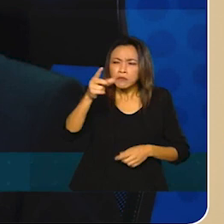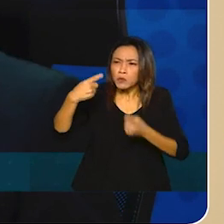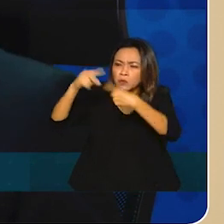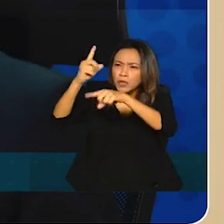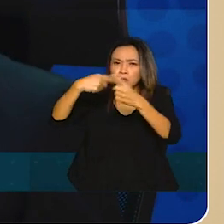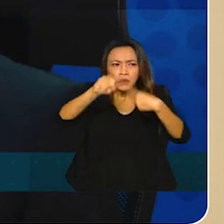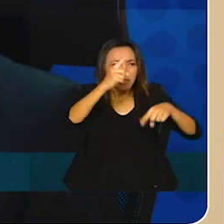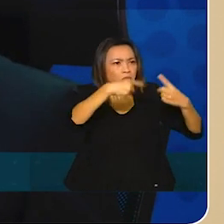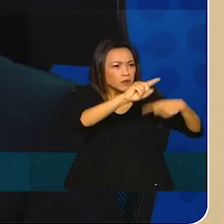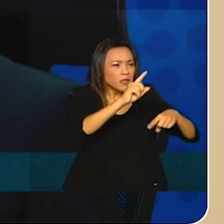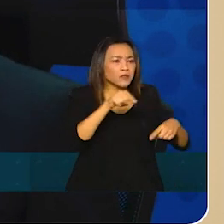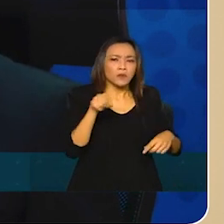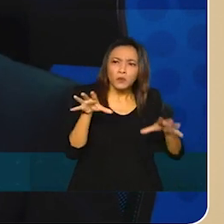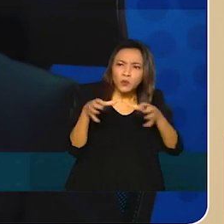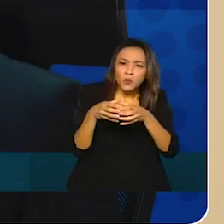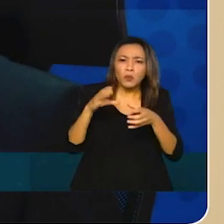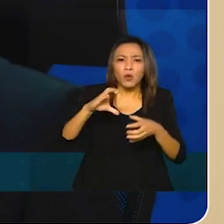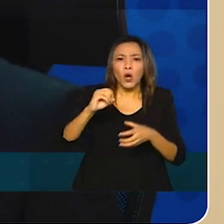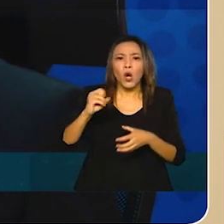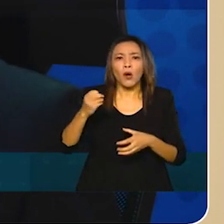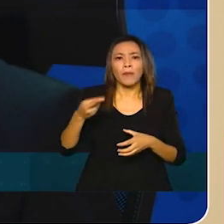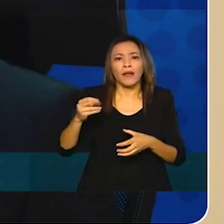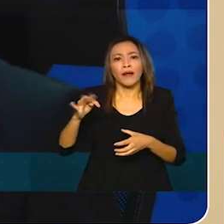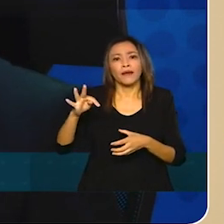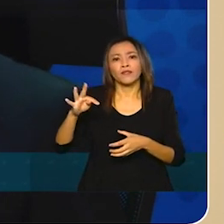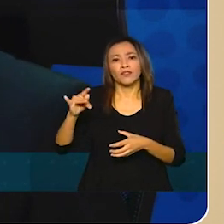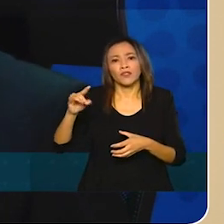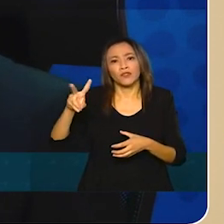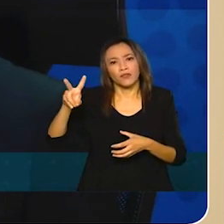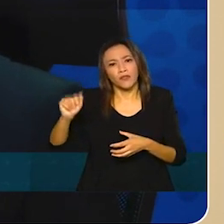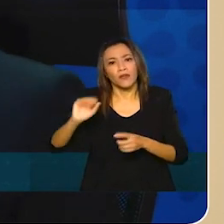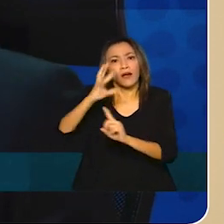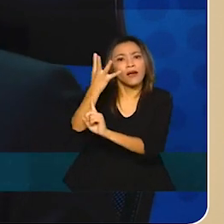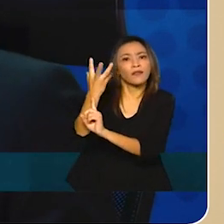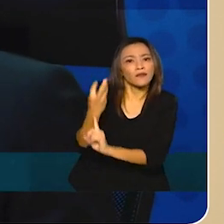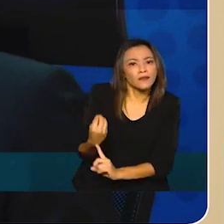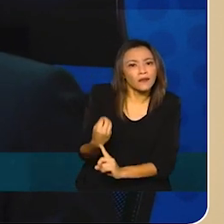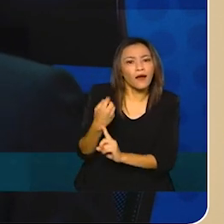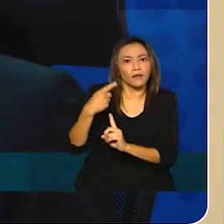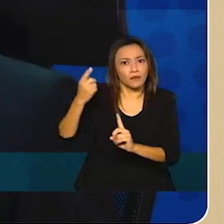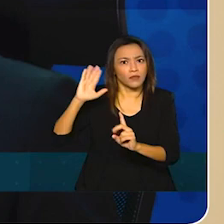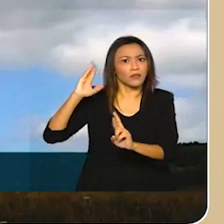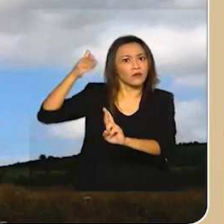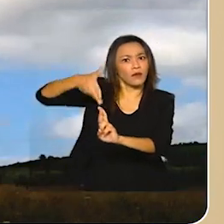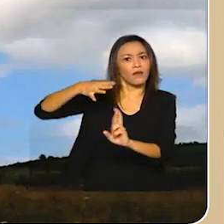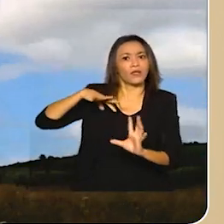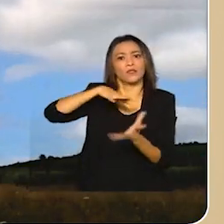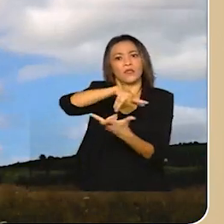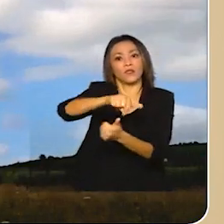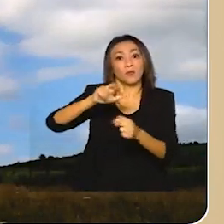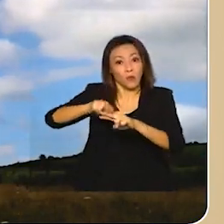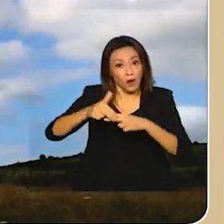de cooperativas, por exemplo, de artesanato, que estão se destacando internacionalmente.